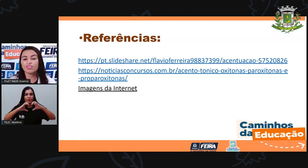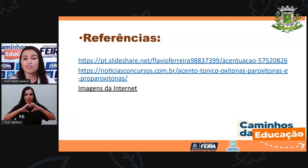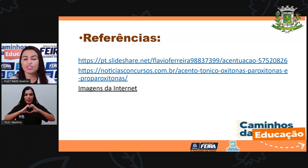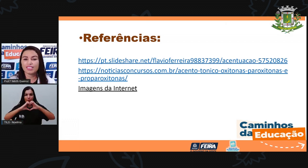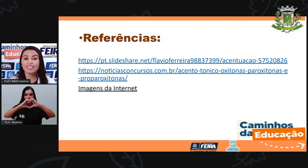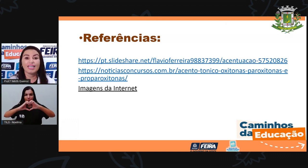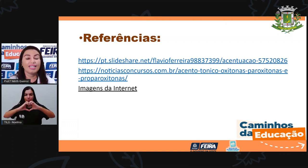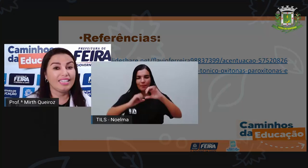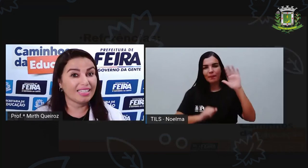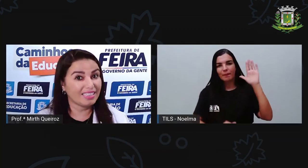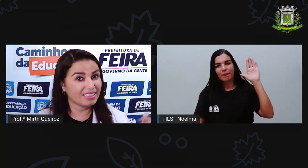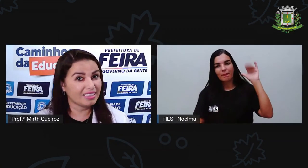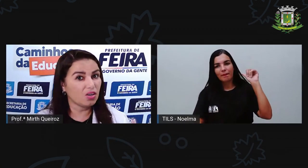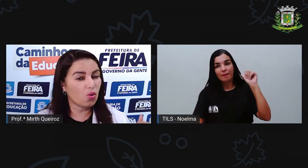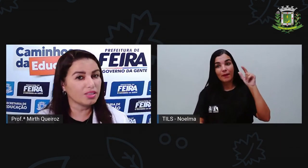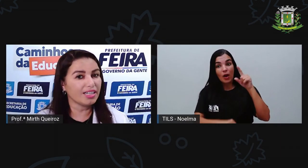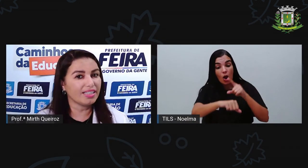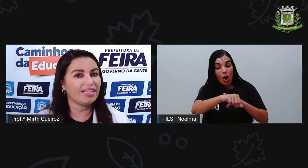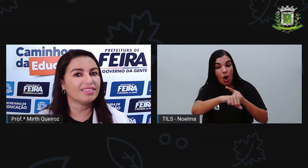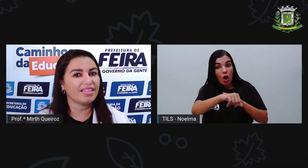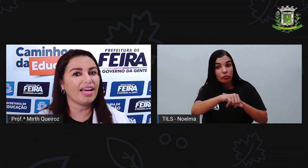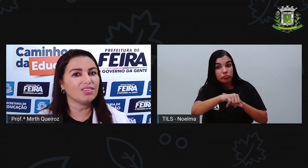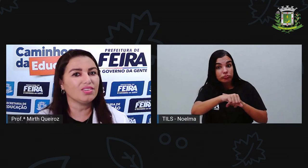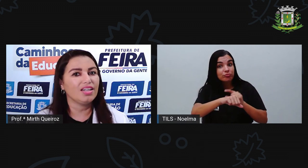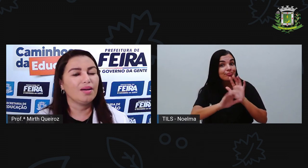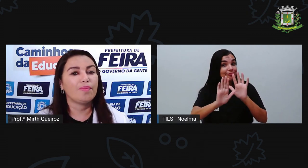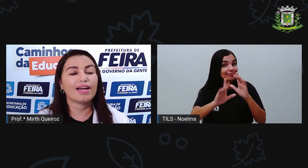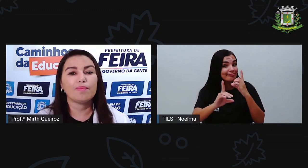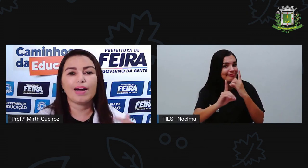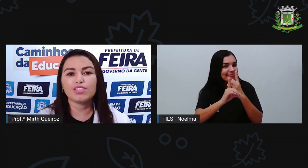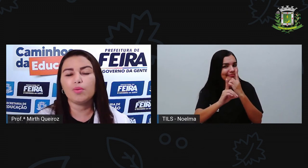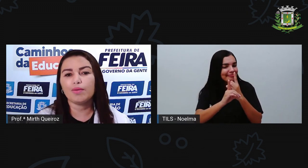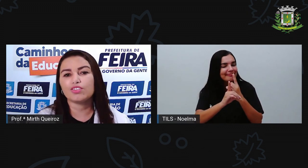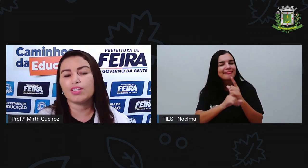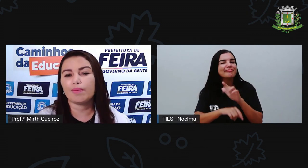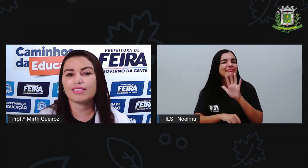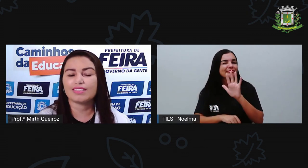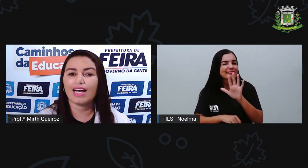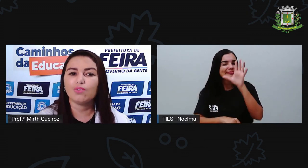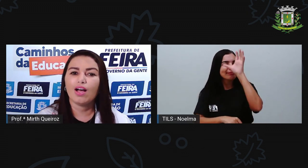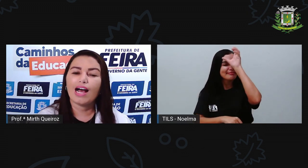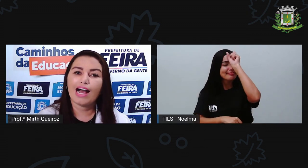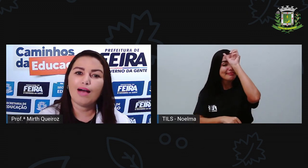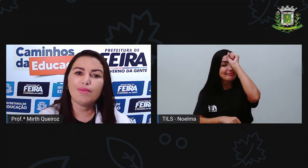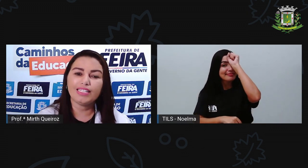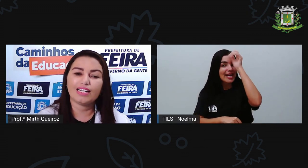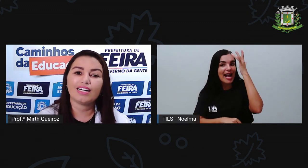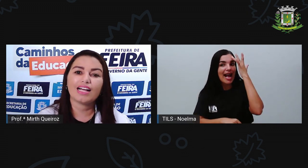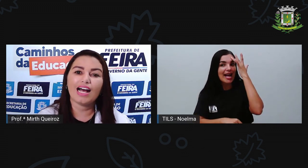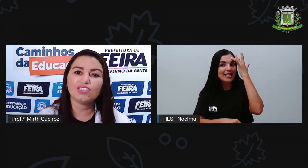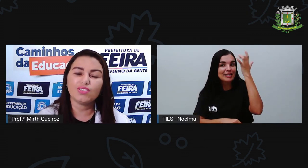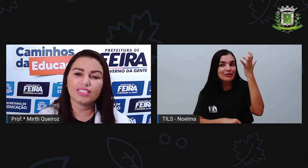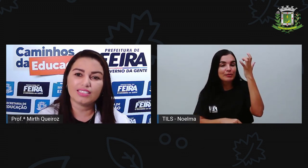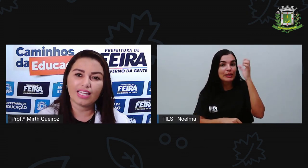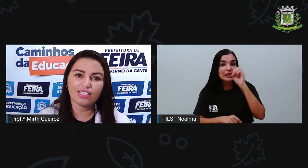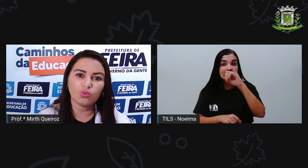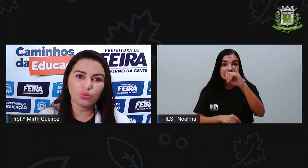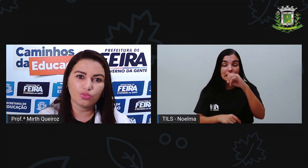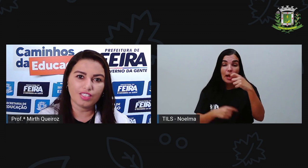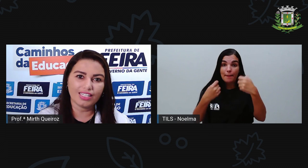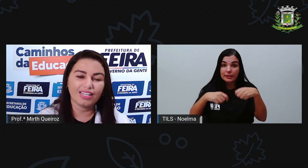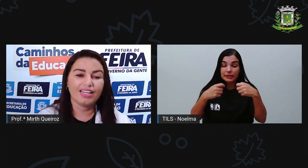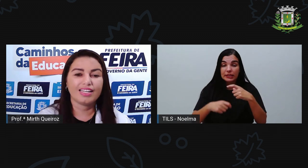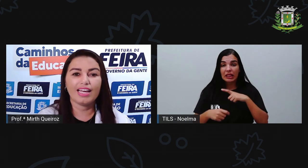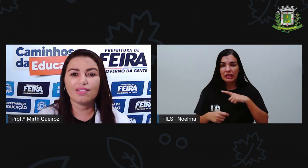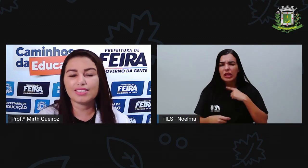cada um de vocês e a gente se encontra aqui, certo? Para mais um momento de aprendizado amanhã. Caso vocês tenham